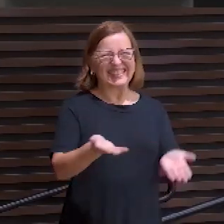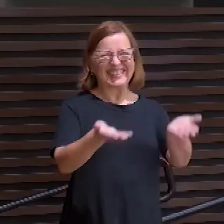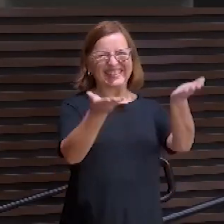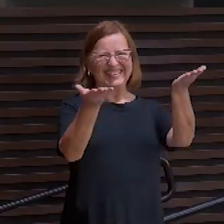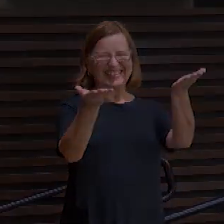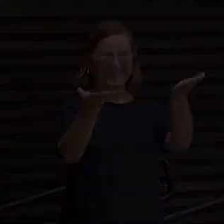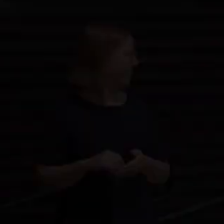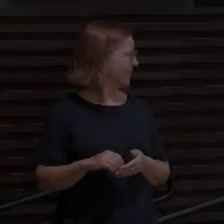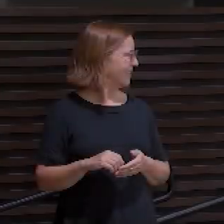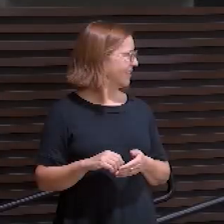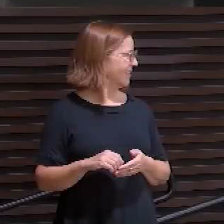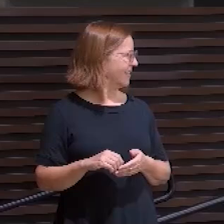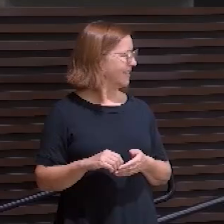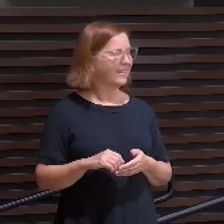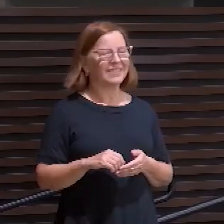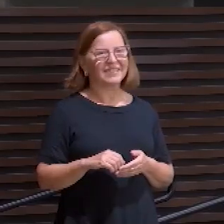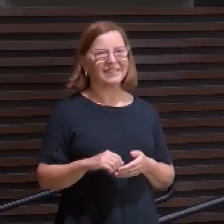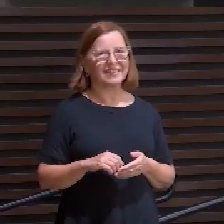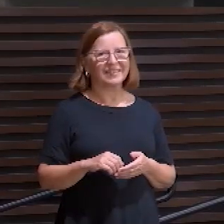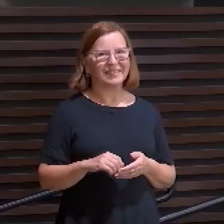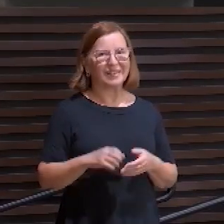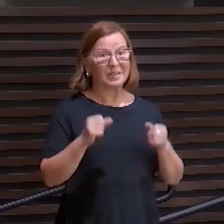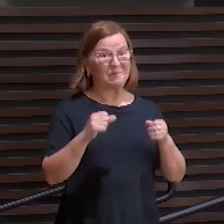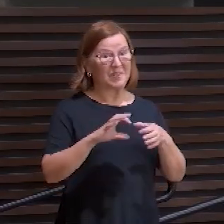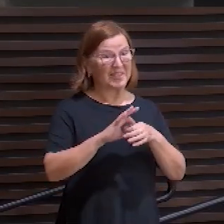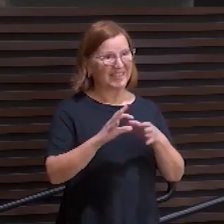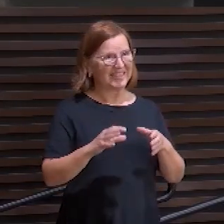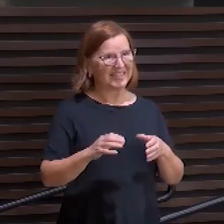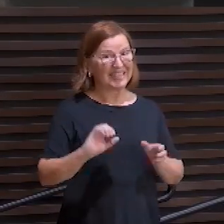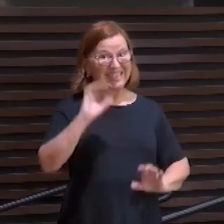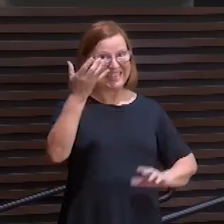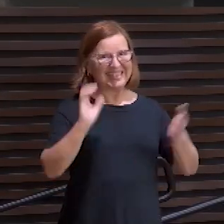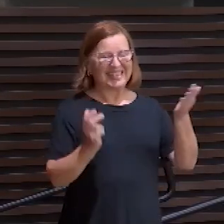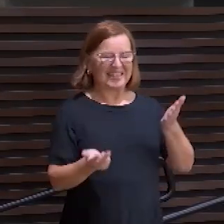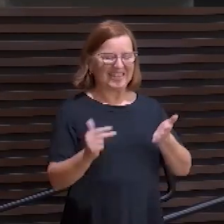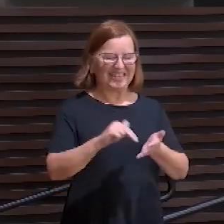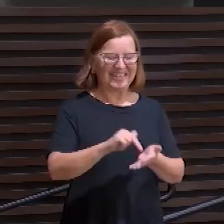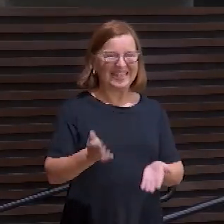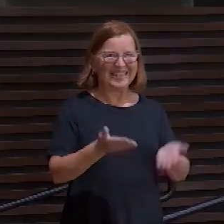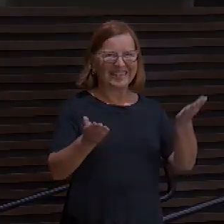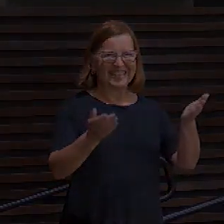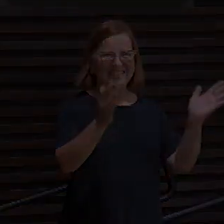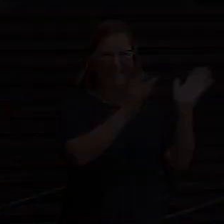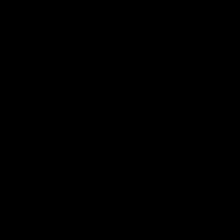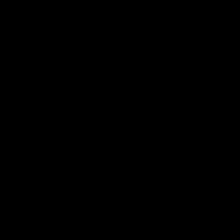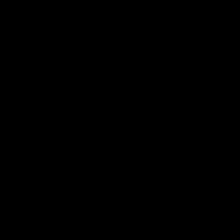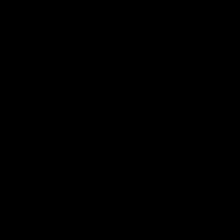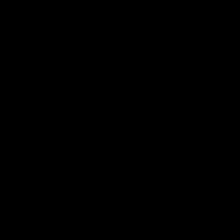Celebre a ressurreição de Jesus Cristo.